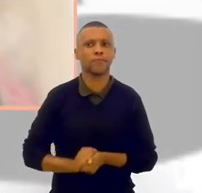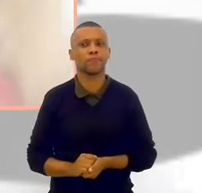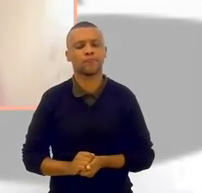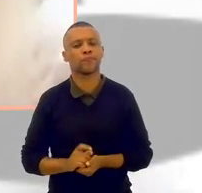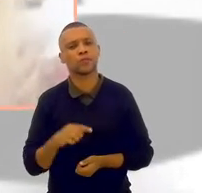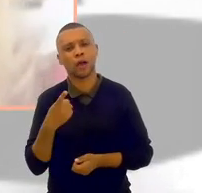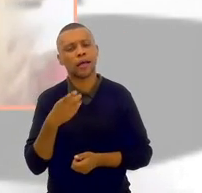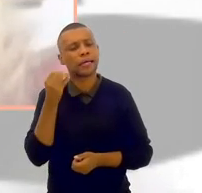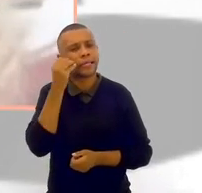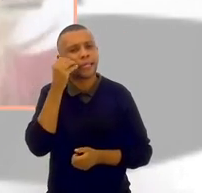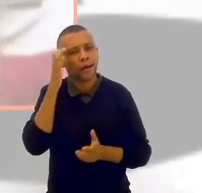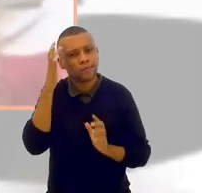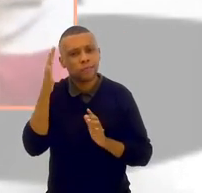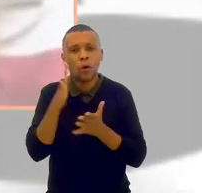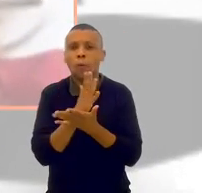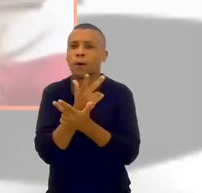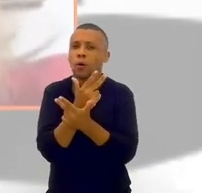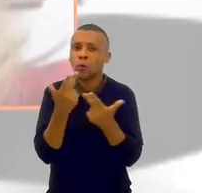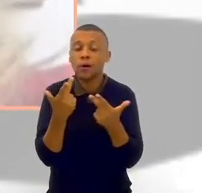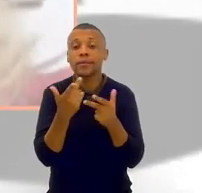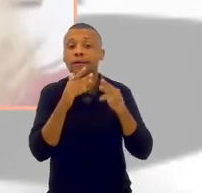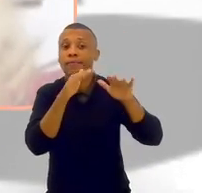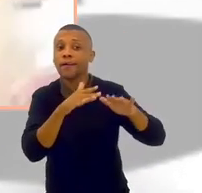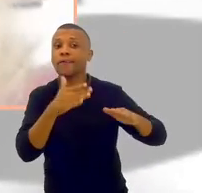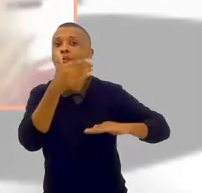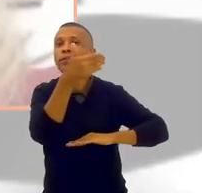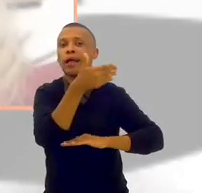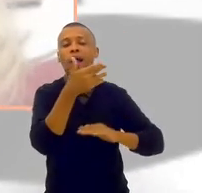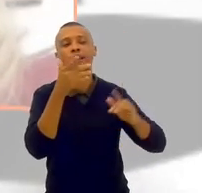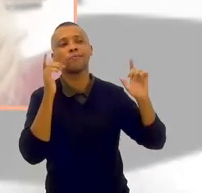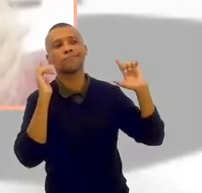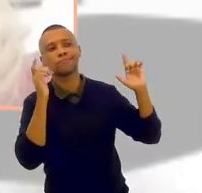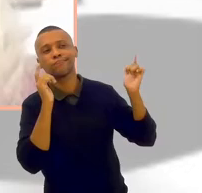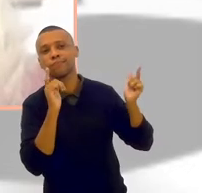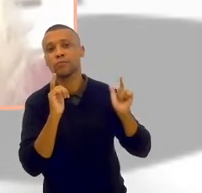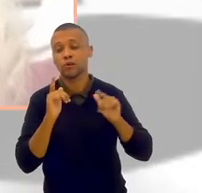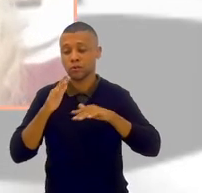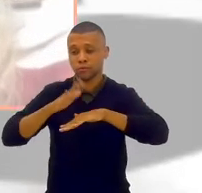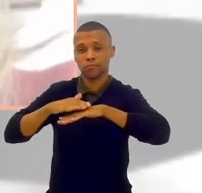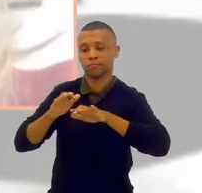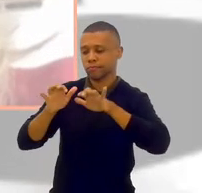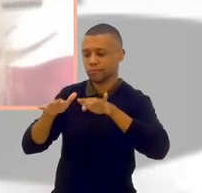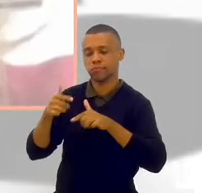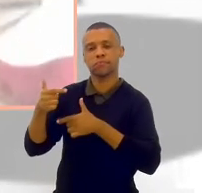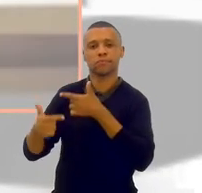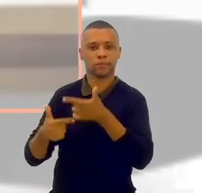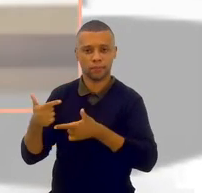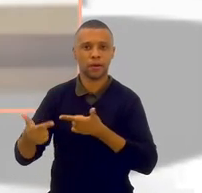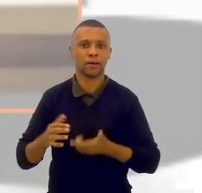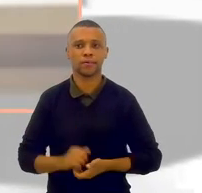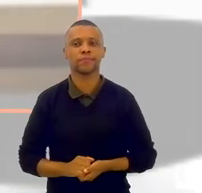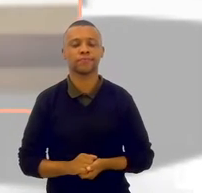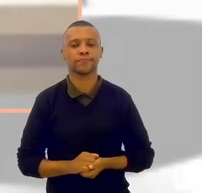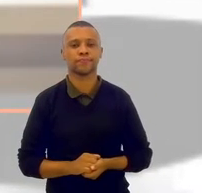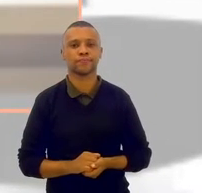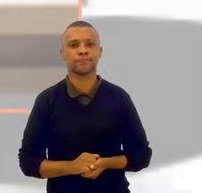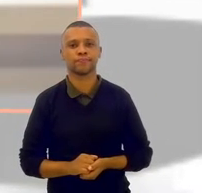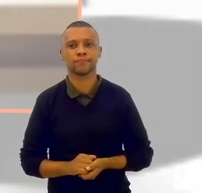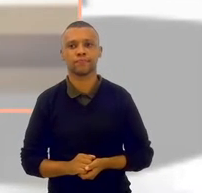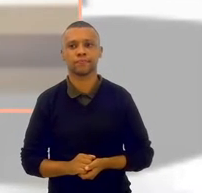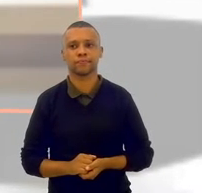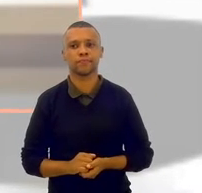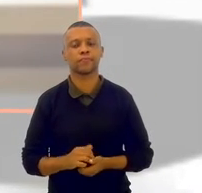hotel legal, alguma coisa, eles iam e ficavam no hotel se divertindo enquanto eu fazia os trabalhos. Então foi E assim, né? depois Com essa